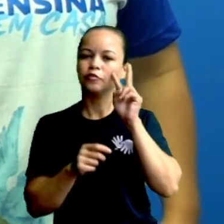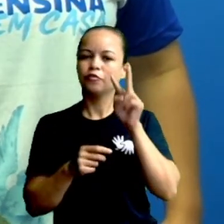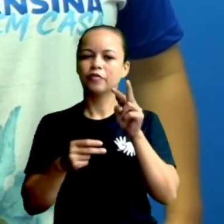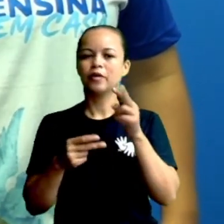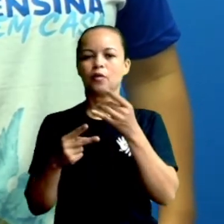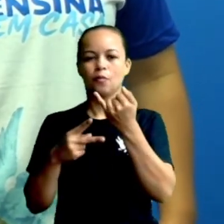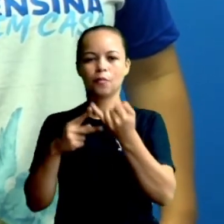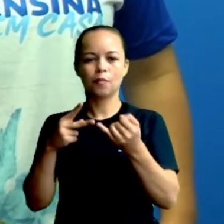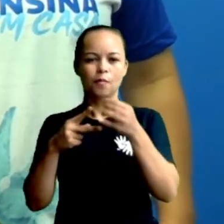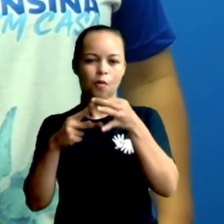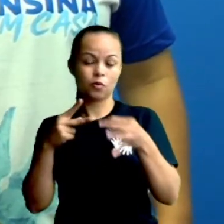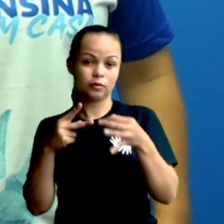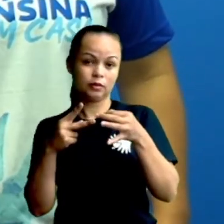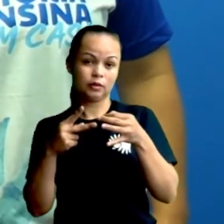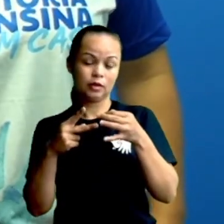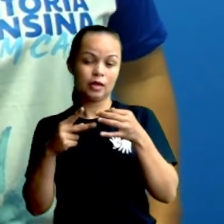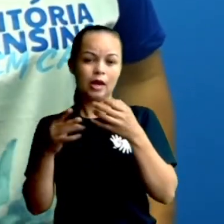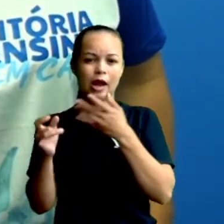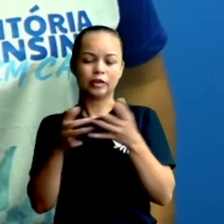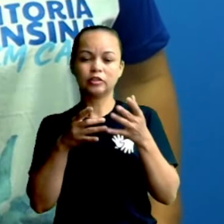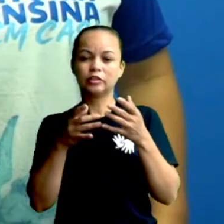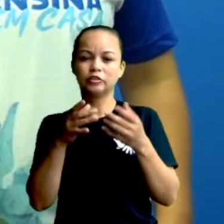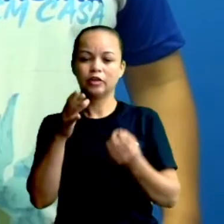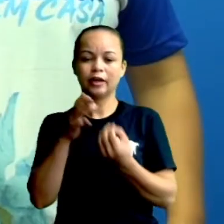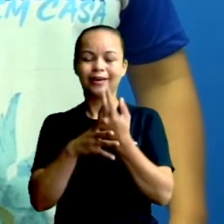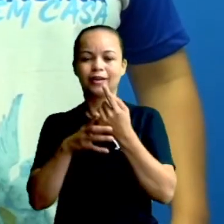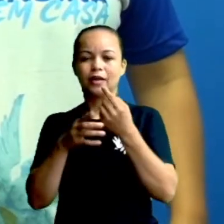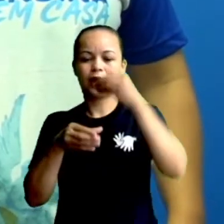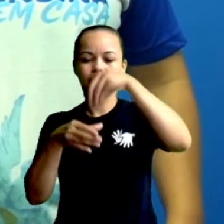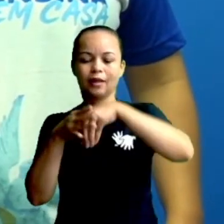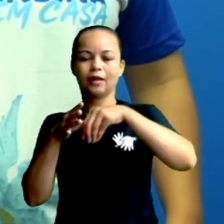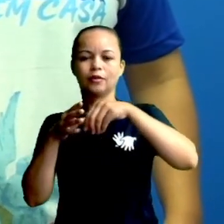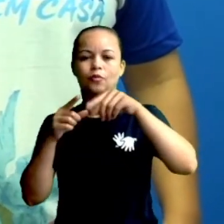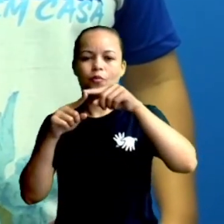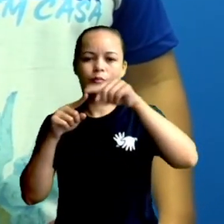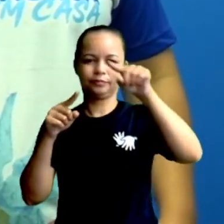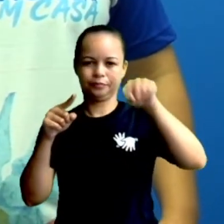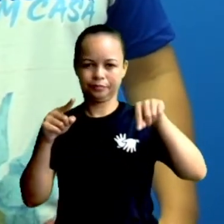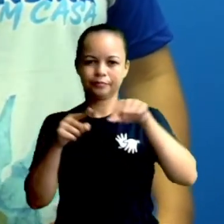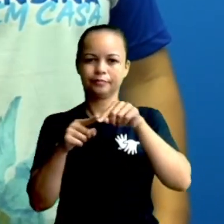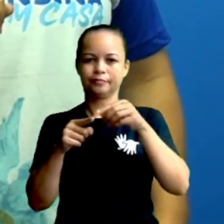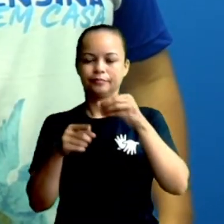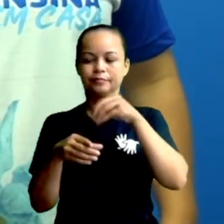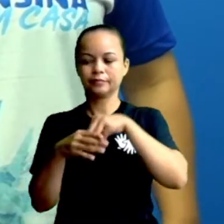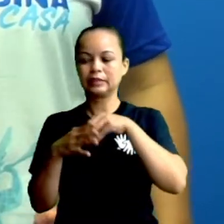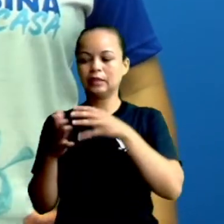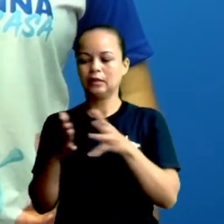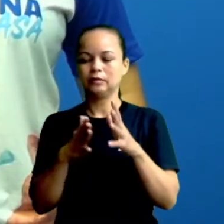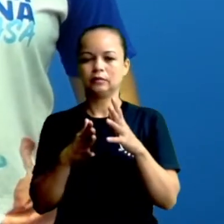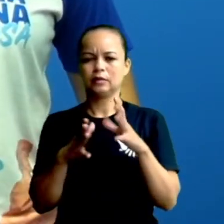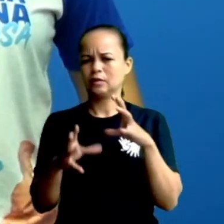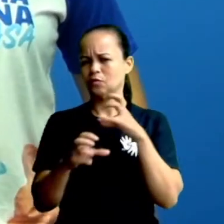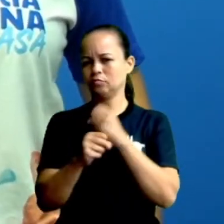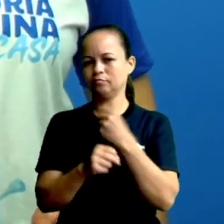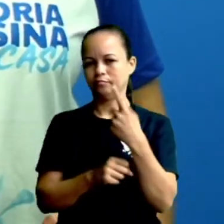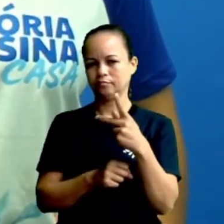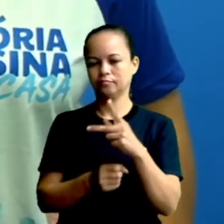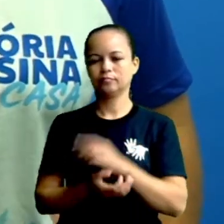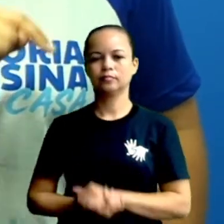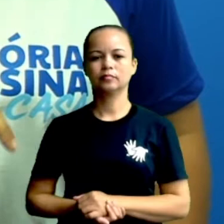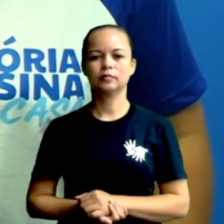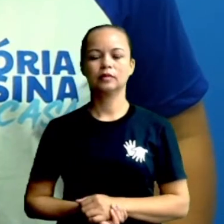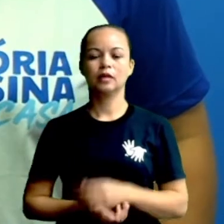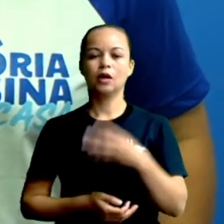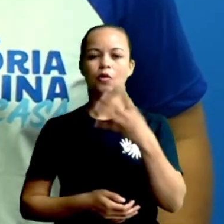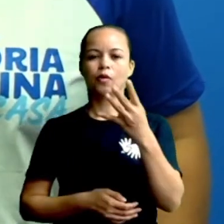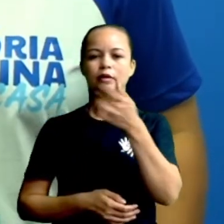polígono, é só a gente construir triângulos dentro dele, tá certo? Então, calcula aí.